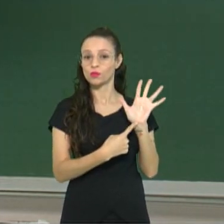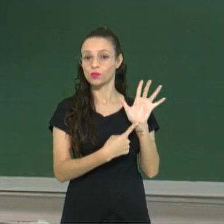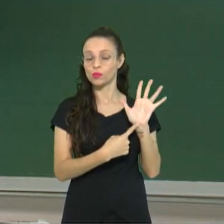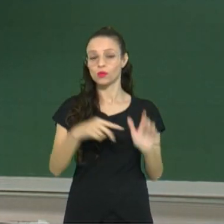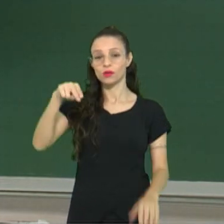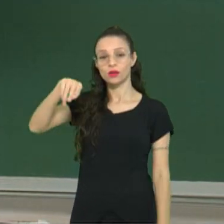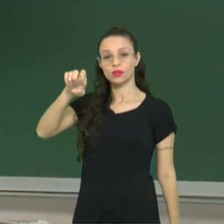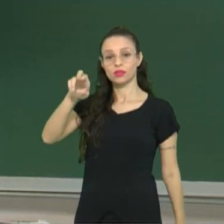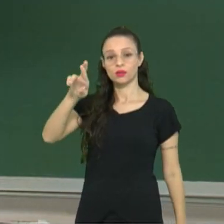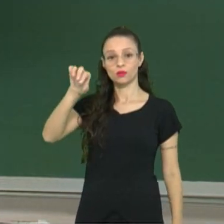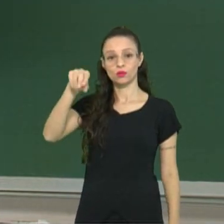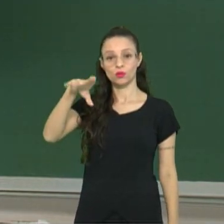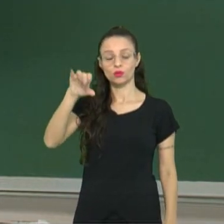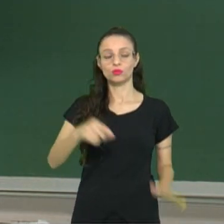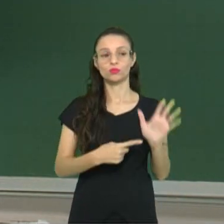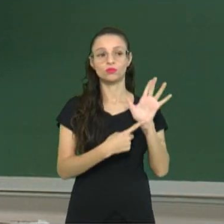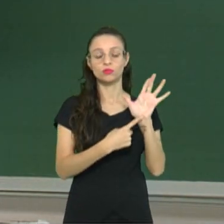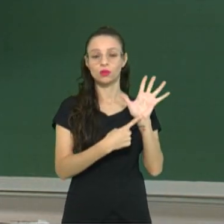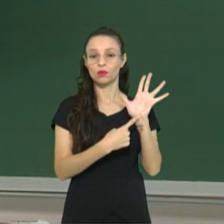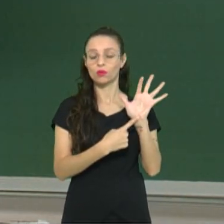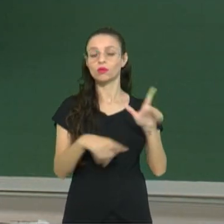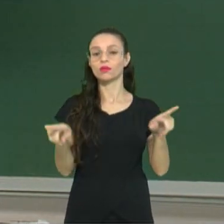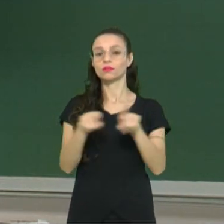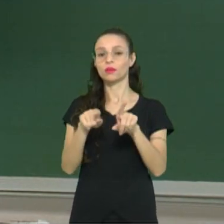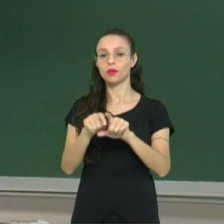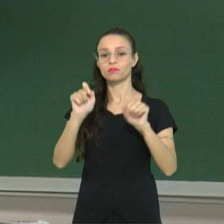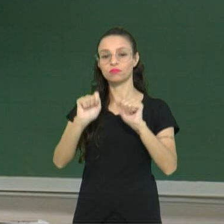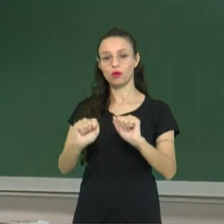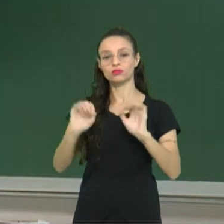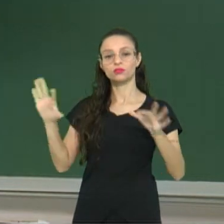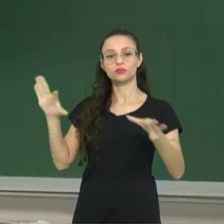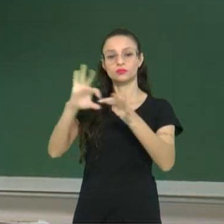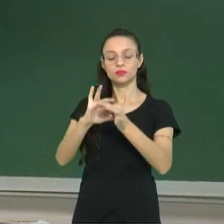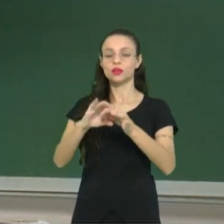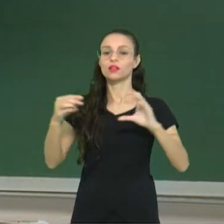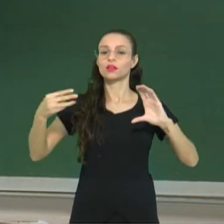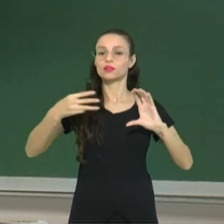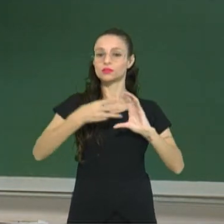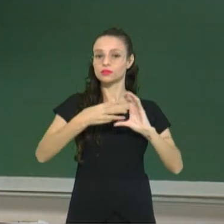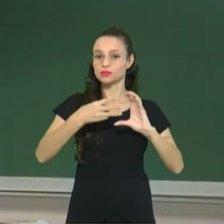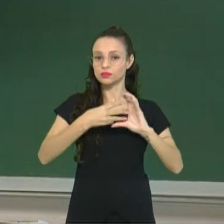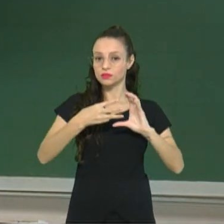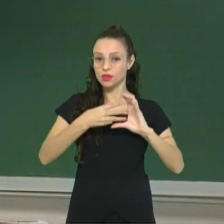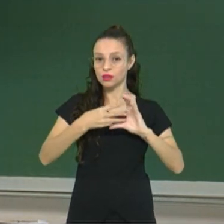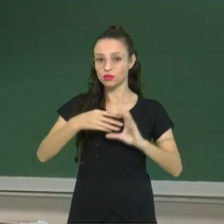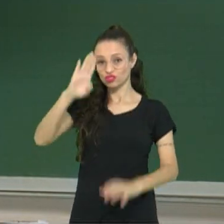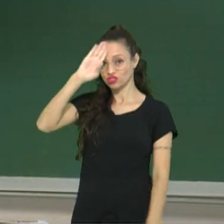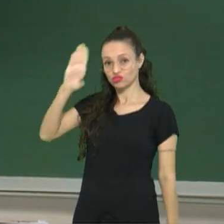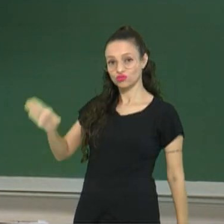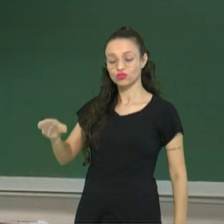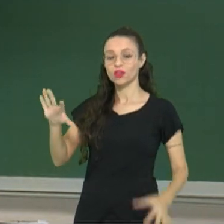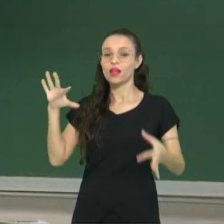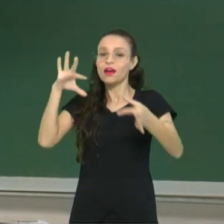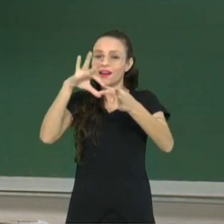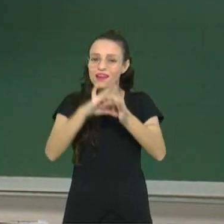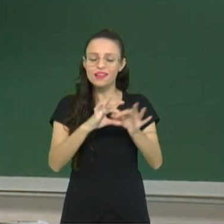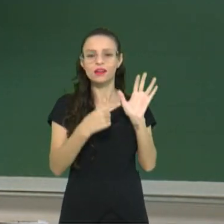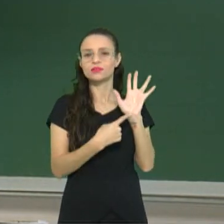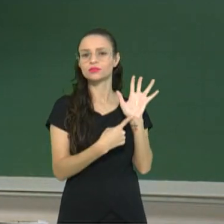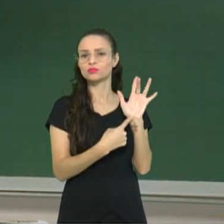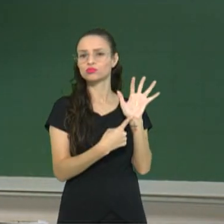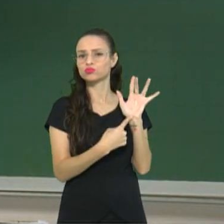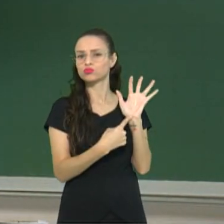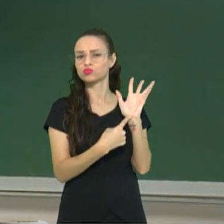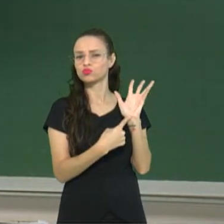relacionado a esse tecido, e também pode estar relacionadas diretamente às células do tecido, ou seja, diretamente no neurônio, alterações diretamente no